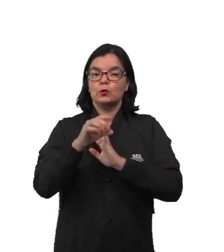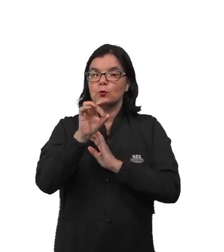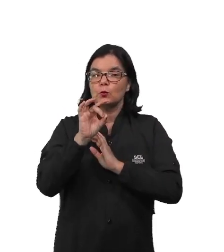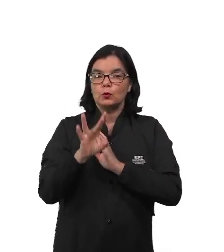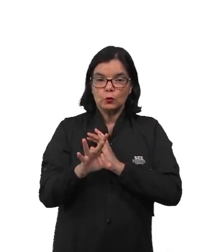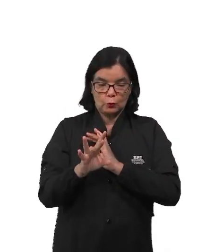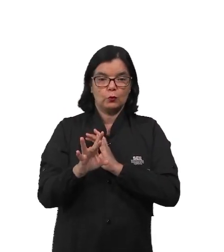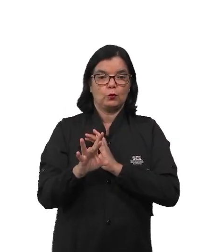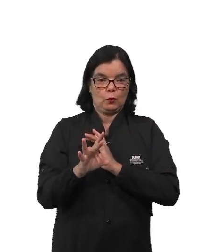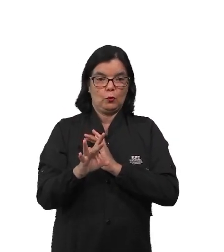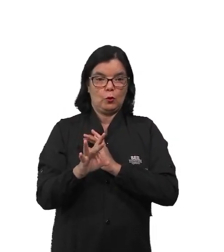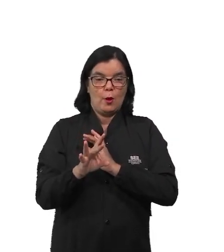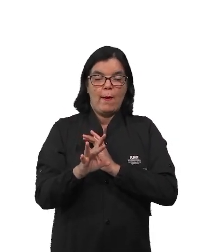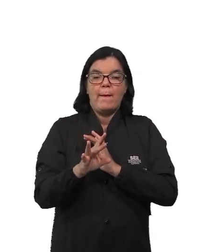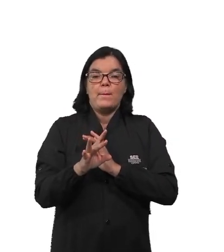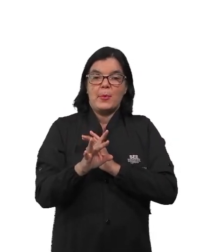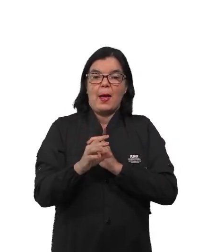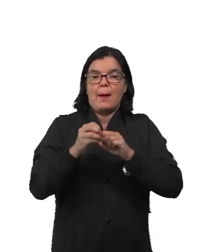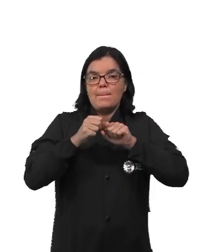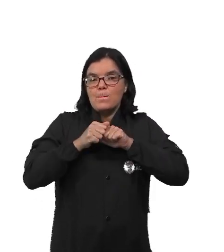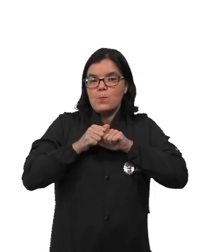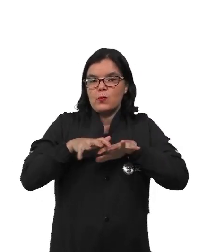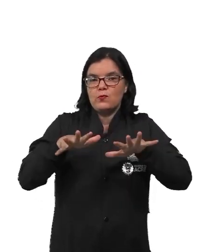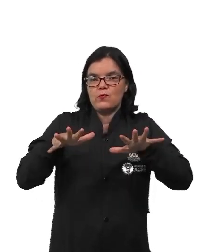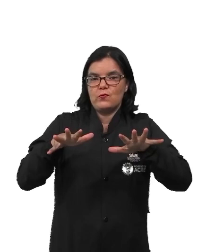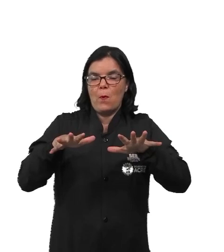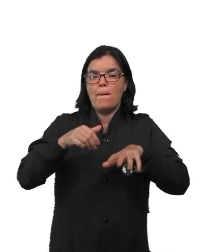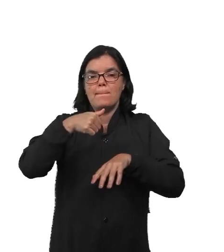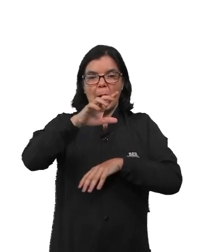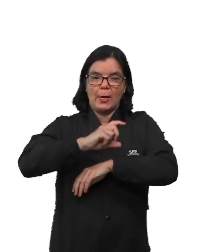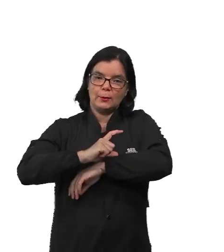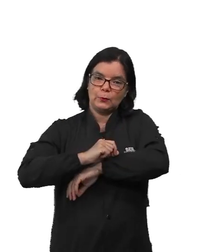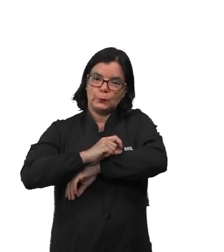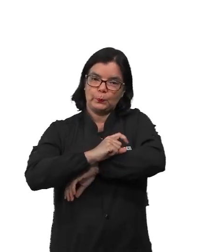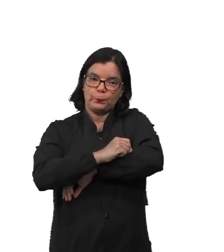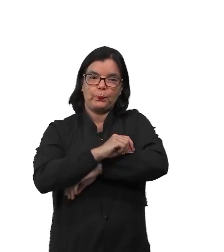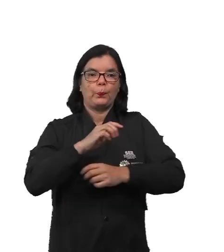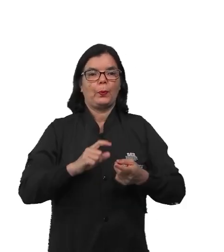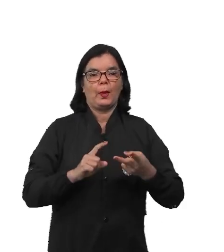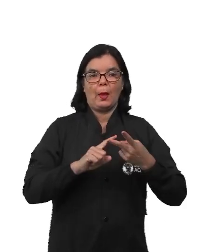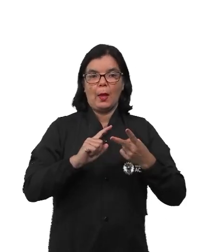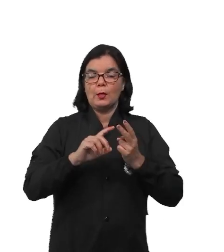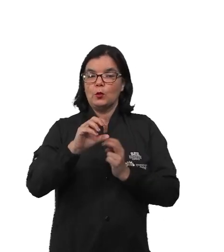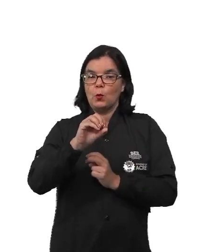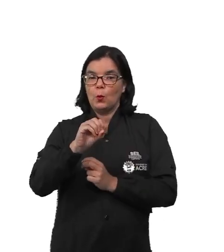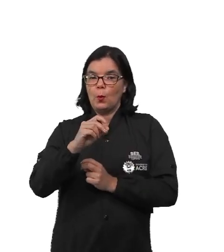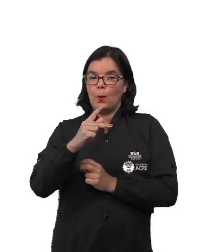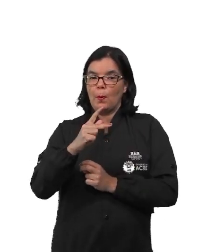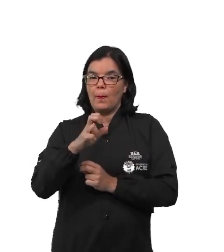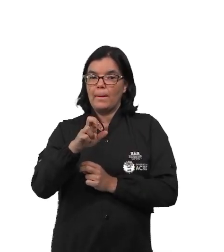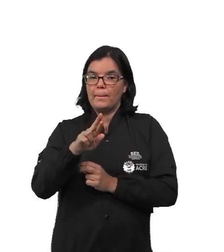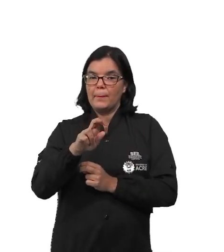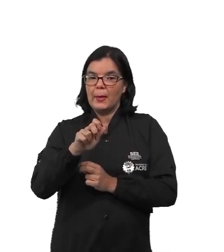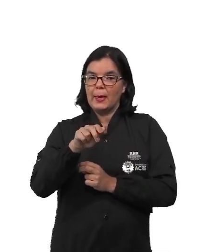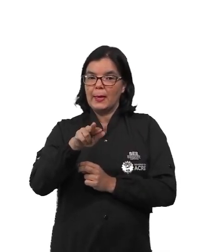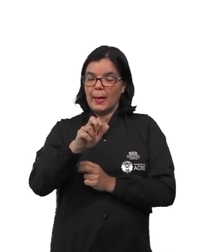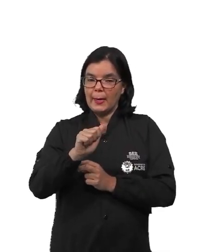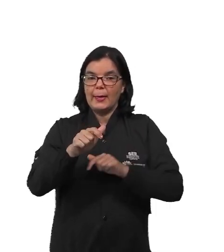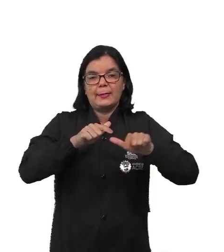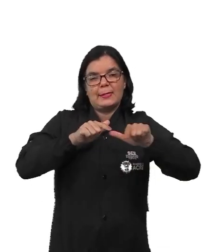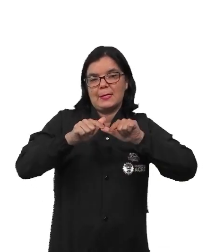apenas para a reprodução. As operárias é a que possui mais